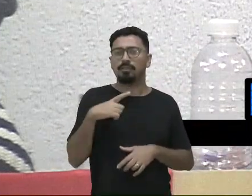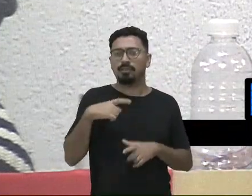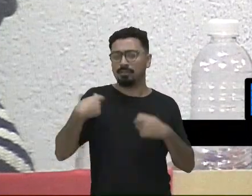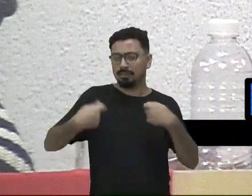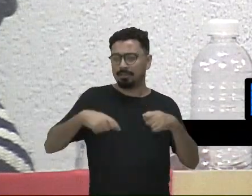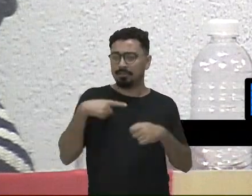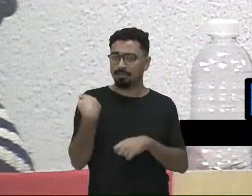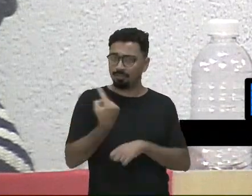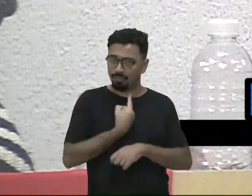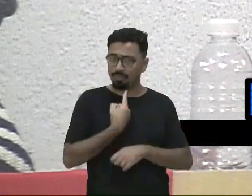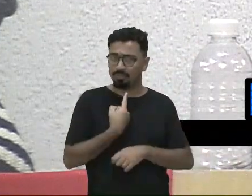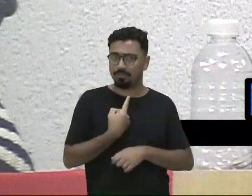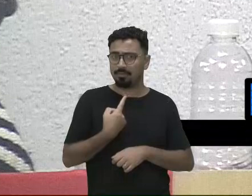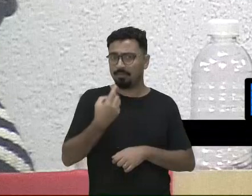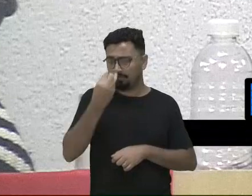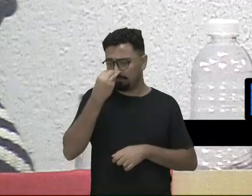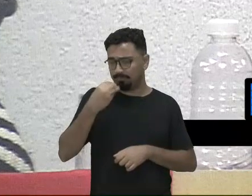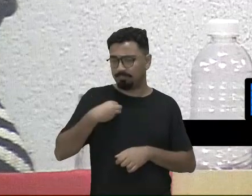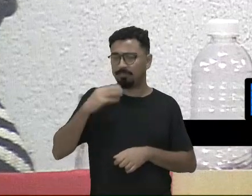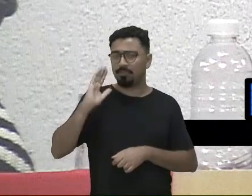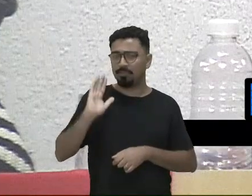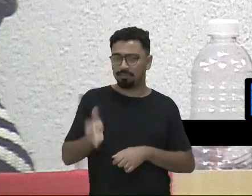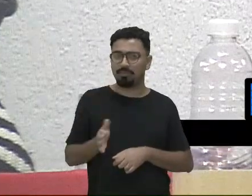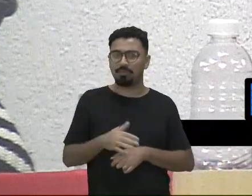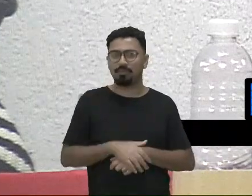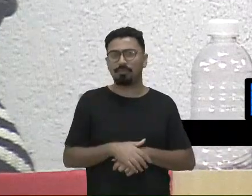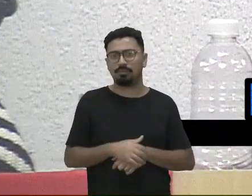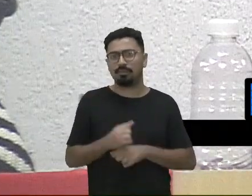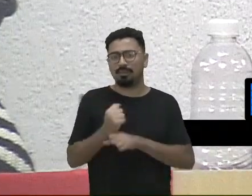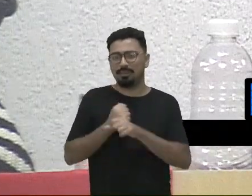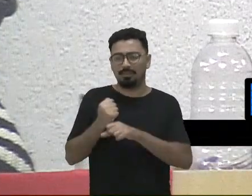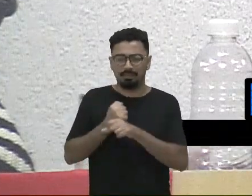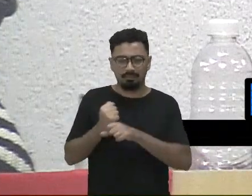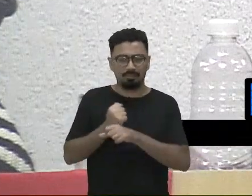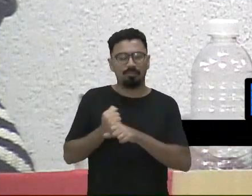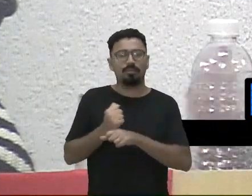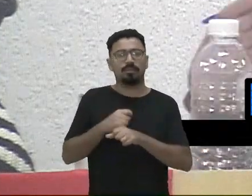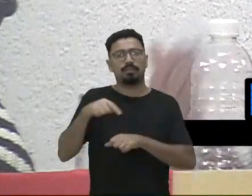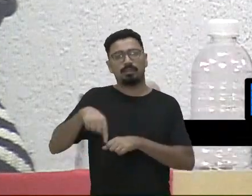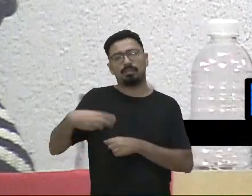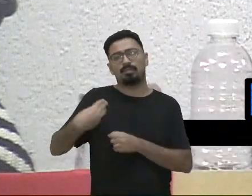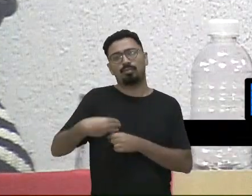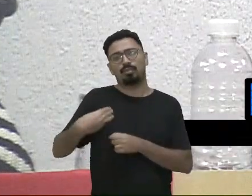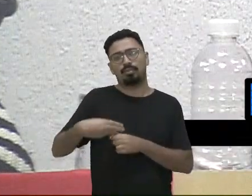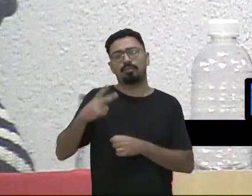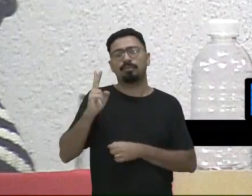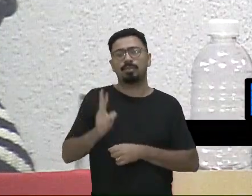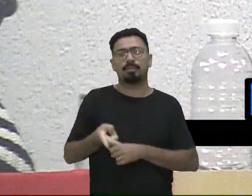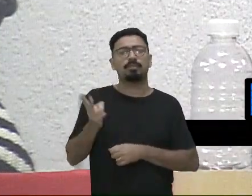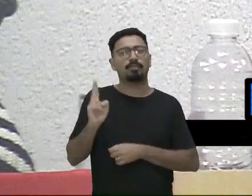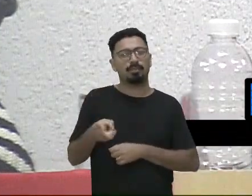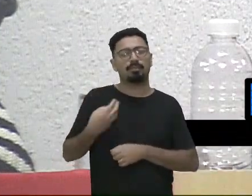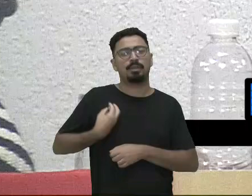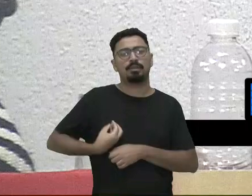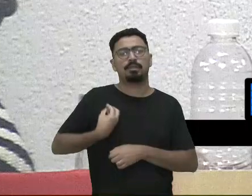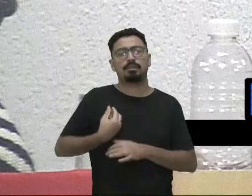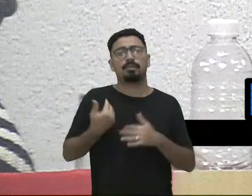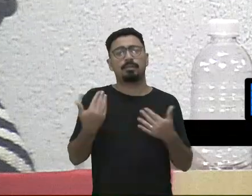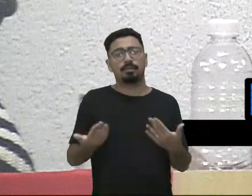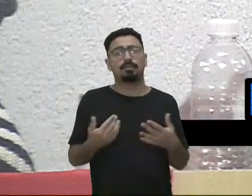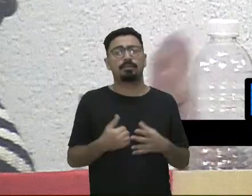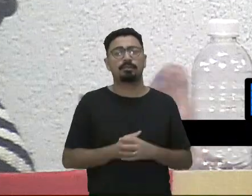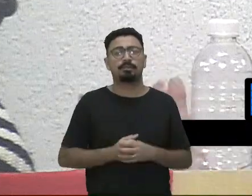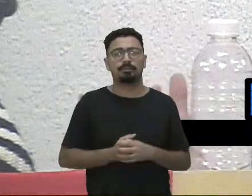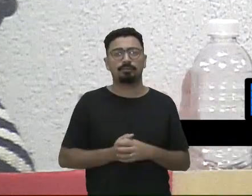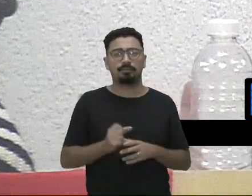demandas que não foram ouvidas durante décadas no nosso município, né? E que sempre existiram. Então,